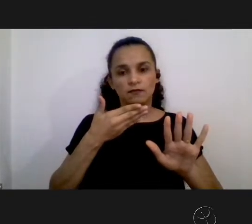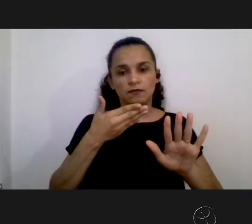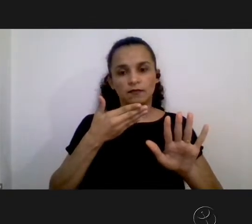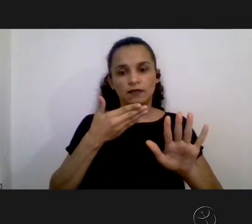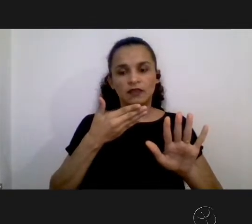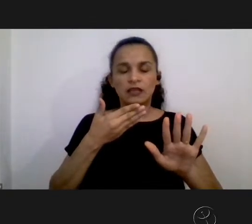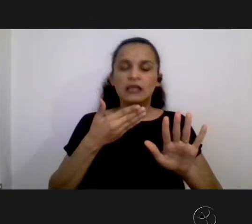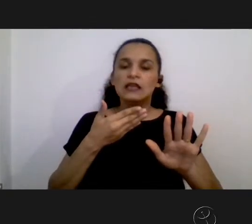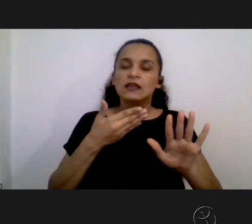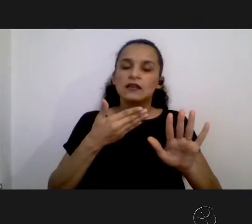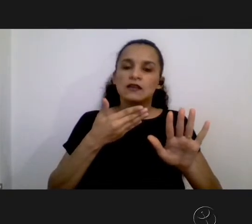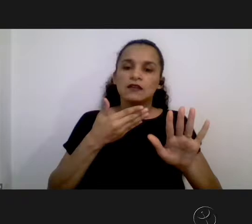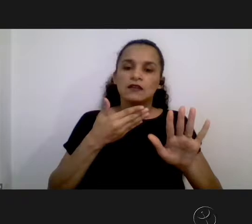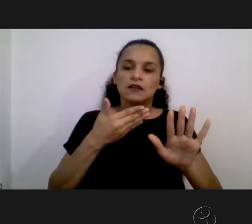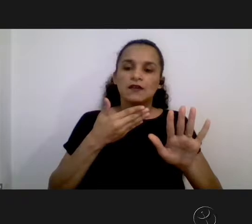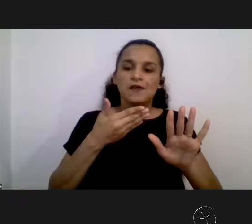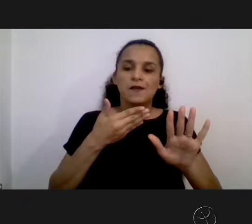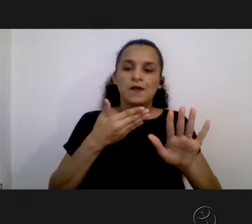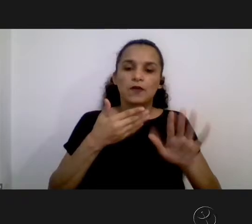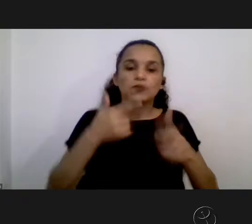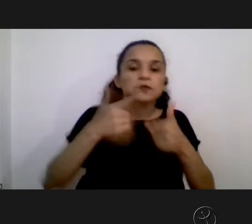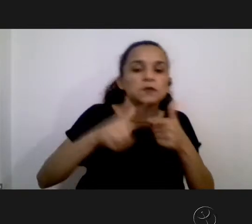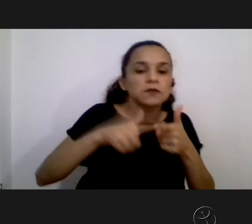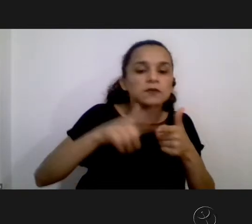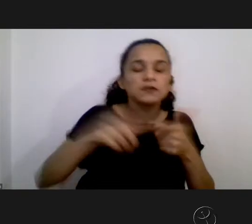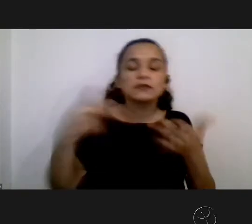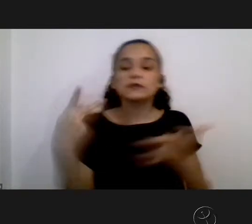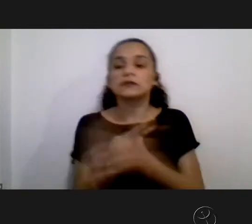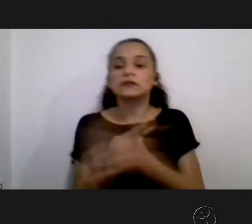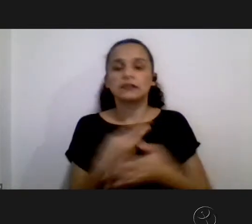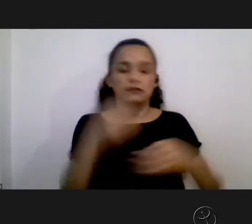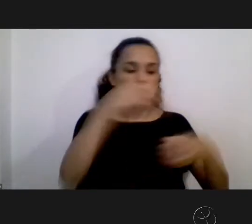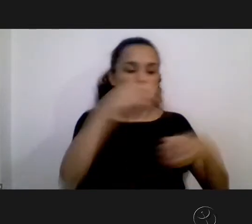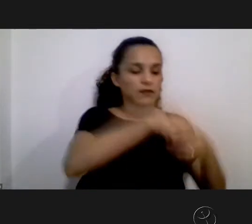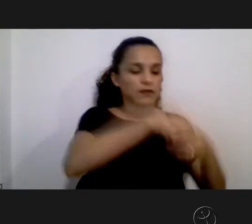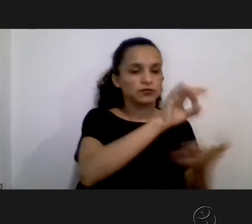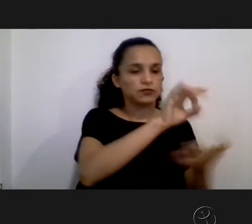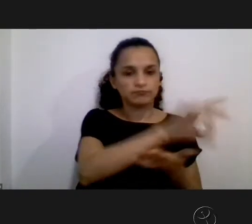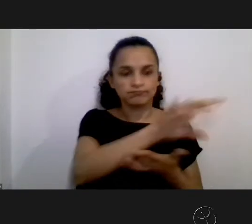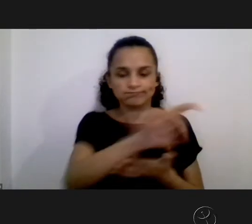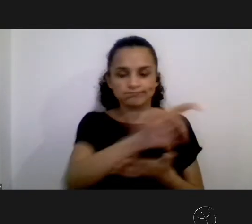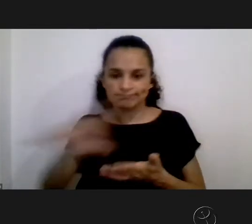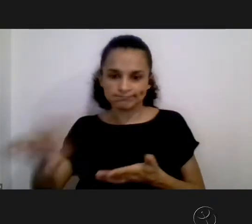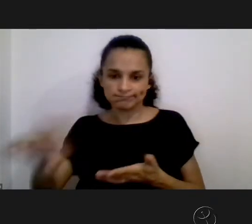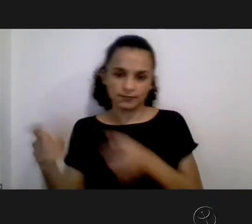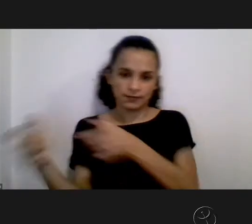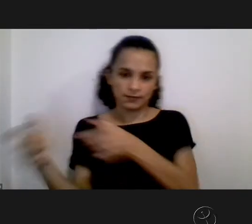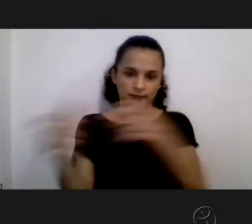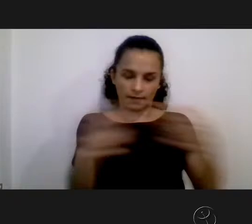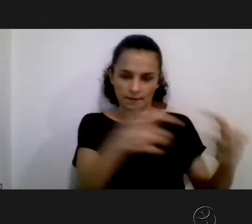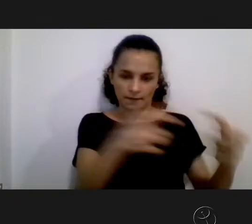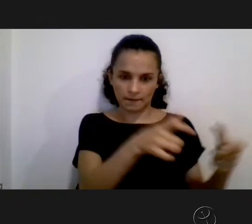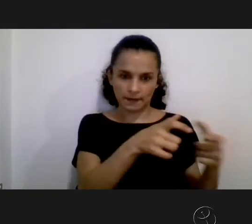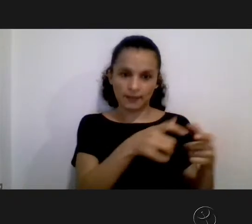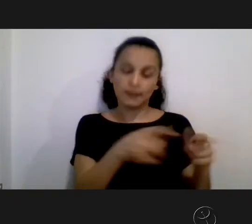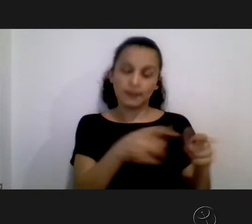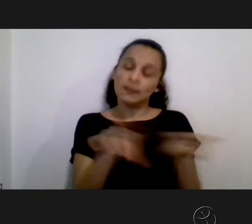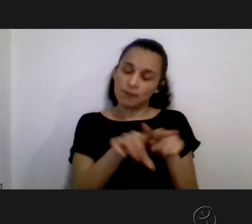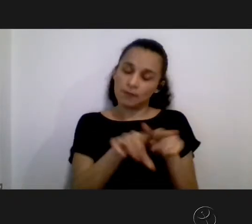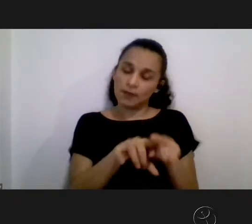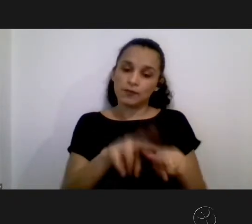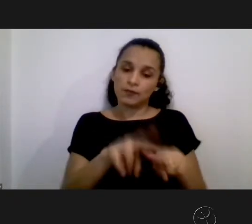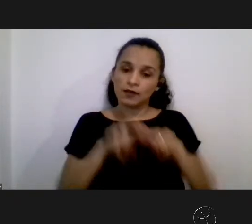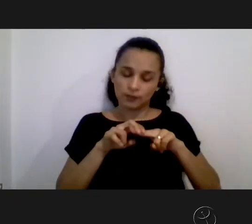esses outliers, em muitos casos. E diante da COVID-19, os